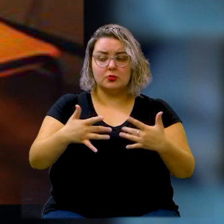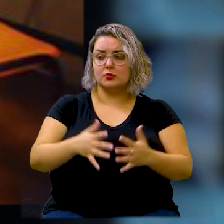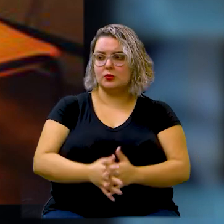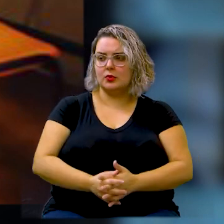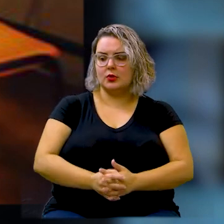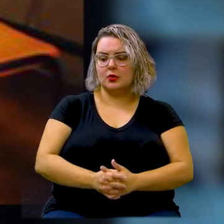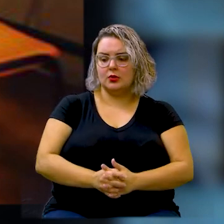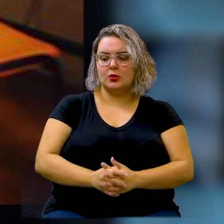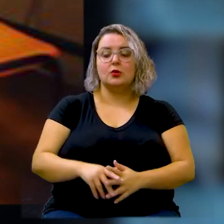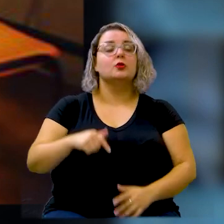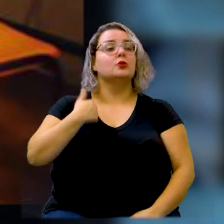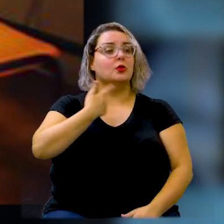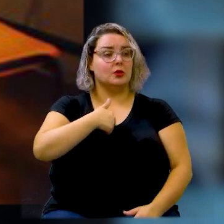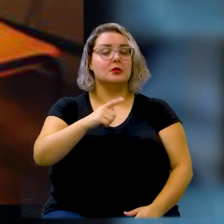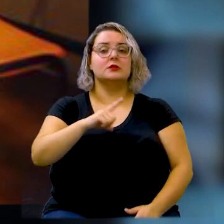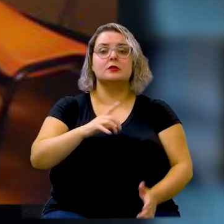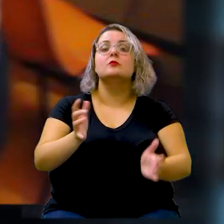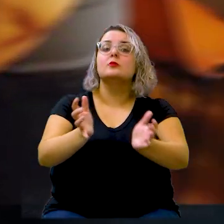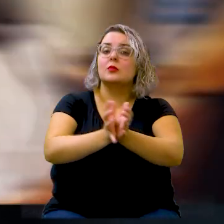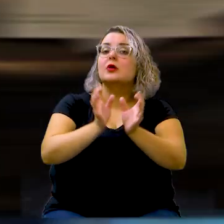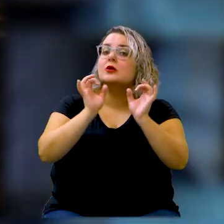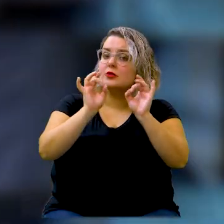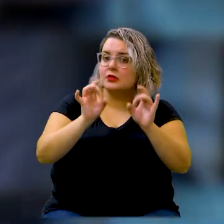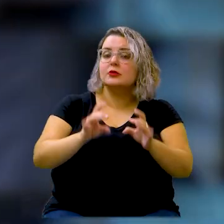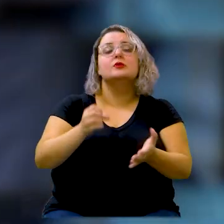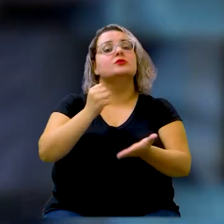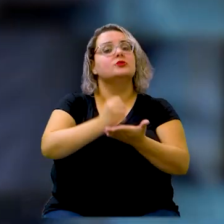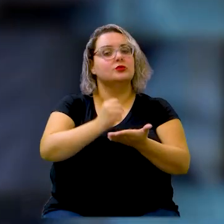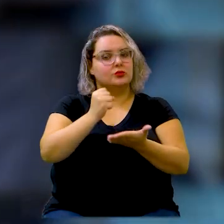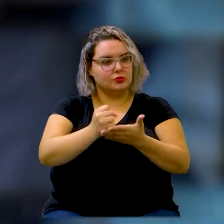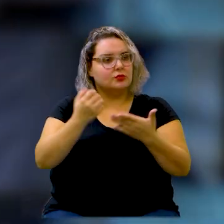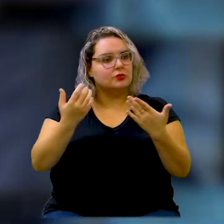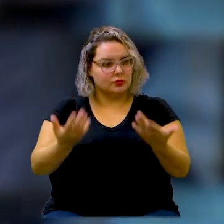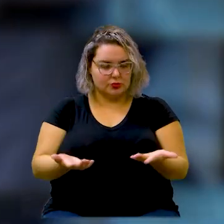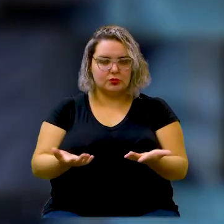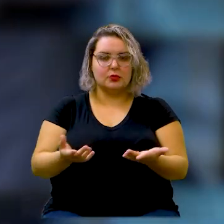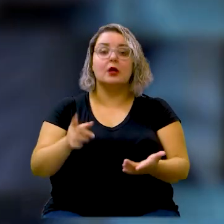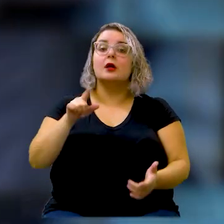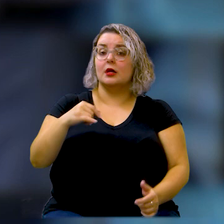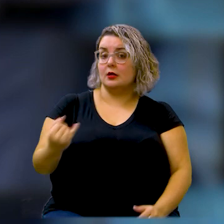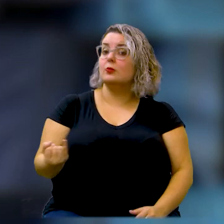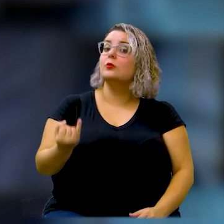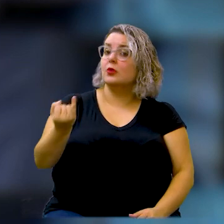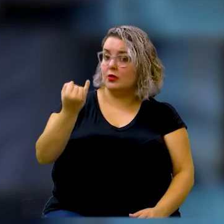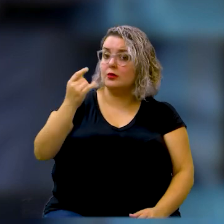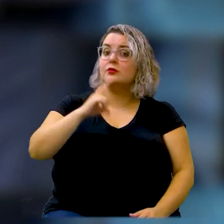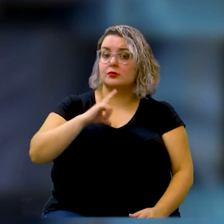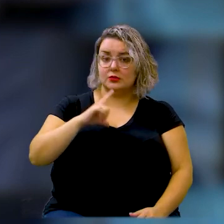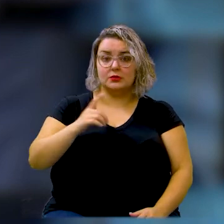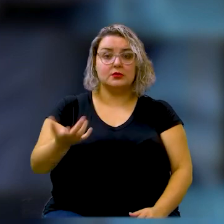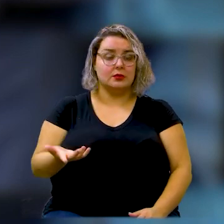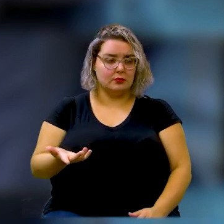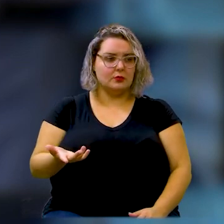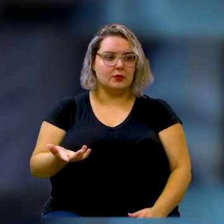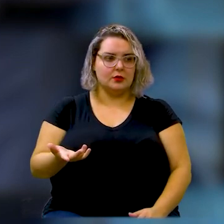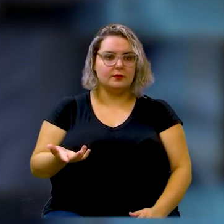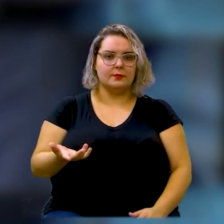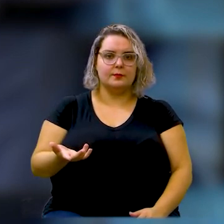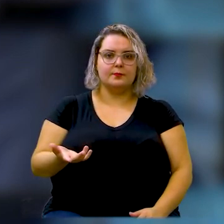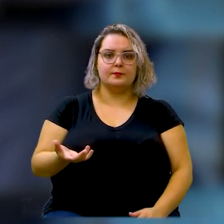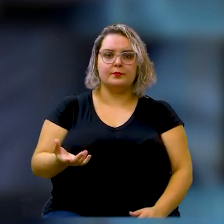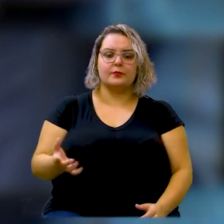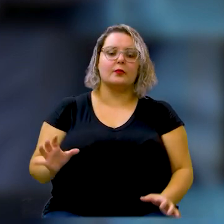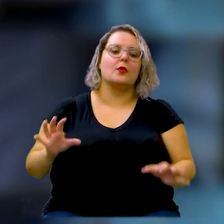voluntária? Não, nós temos uma equipe especializada, contratada, né? E é importante que se tenha mesmo, pela questão da criação